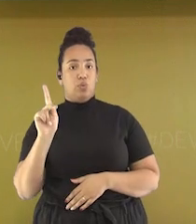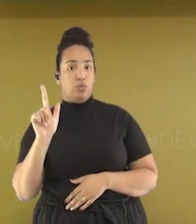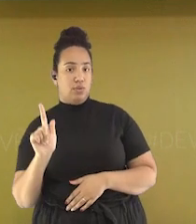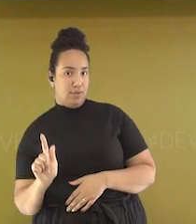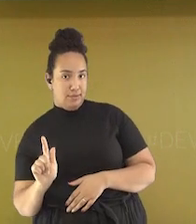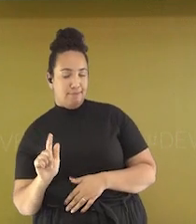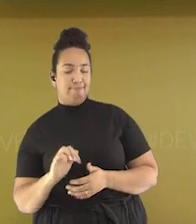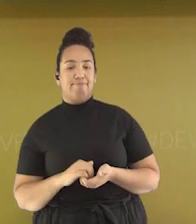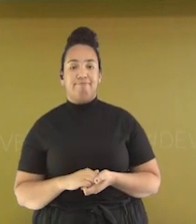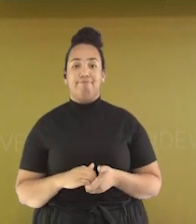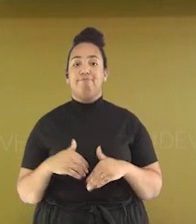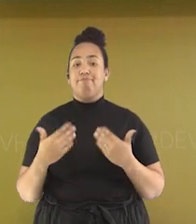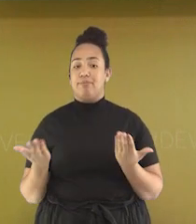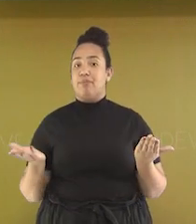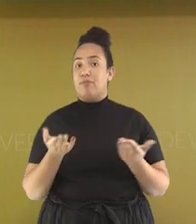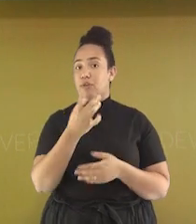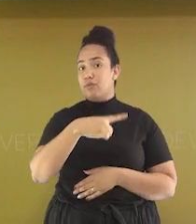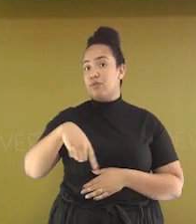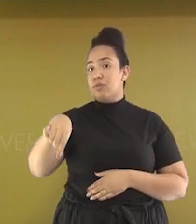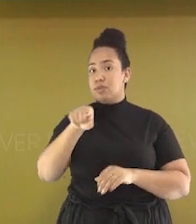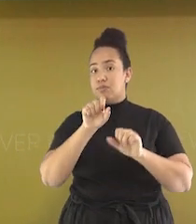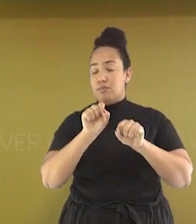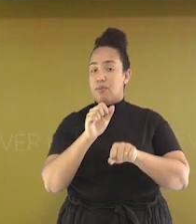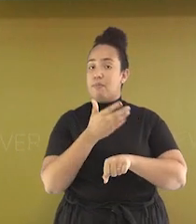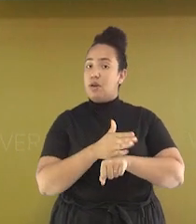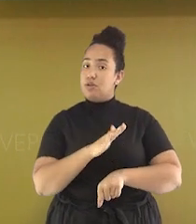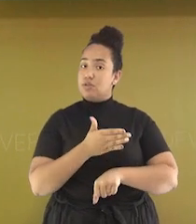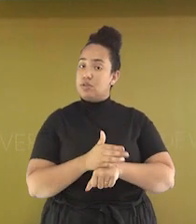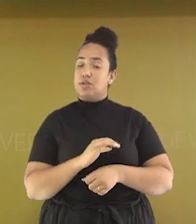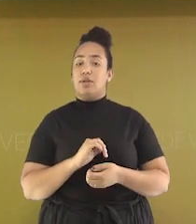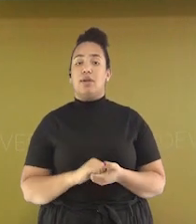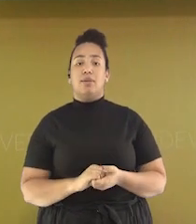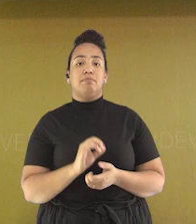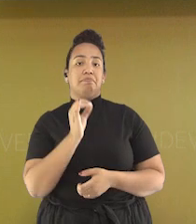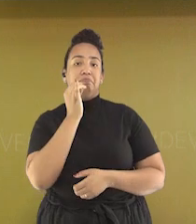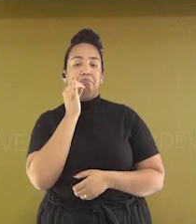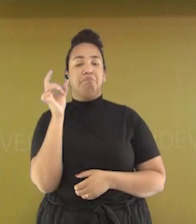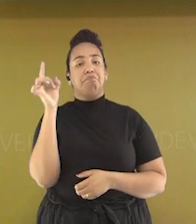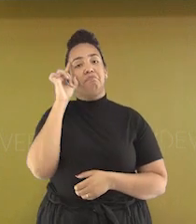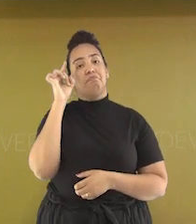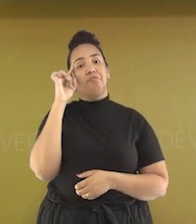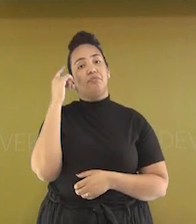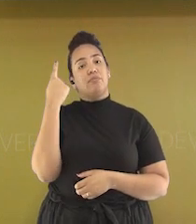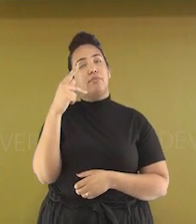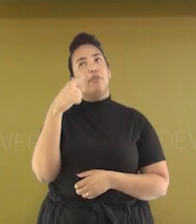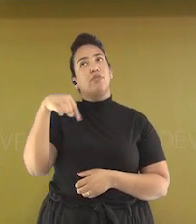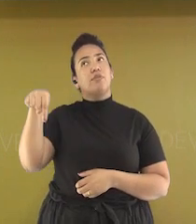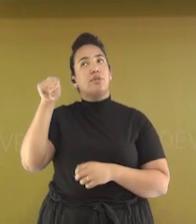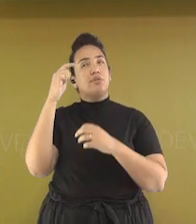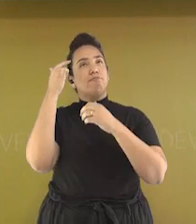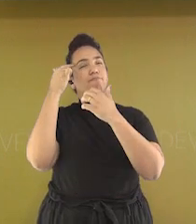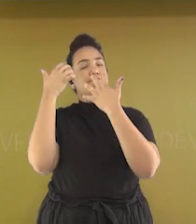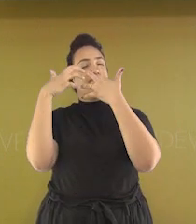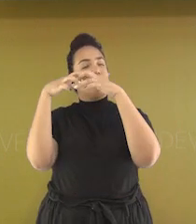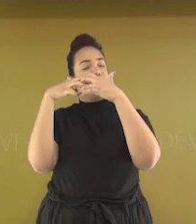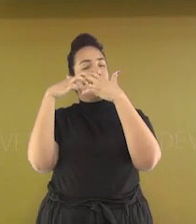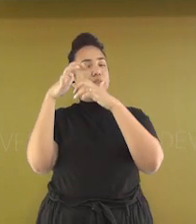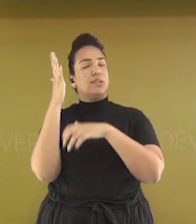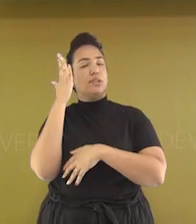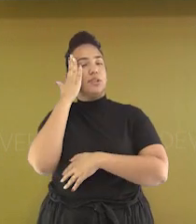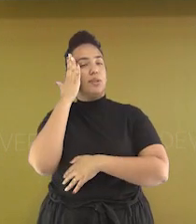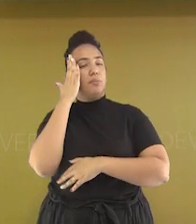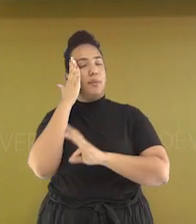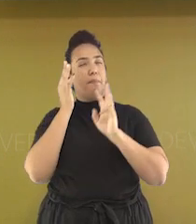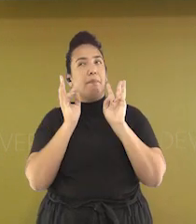quilo. Então, que tal praticar um pouco do que aprendeu? Reflita sobre as situações do seu dia a dia em que você